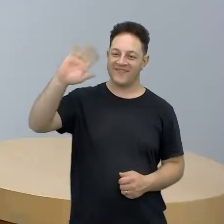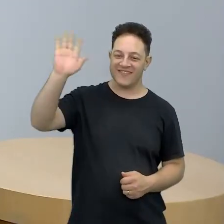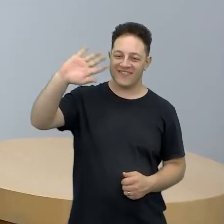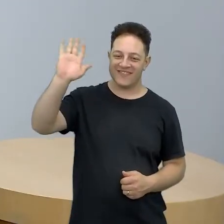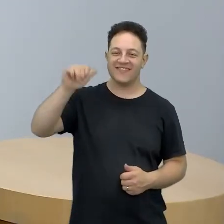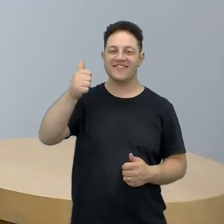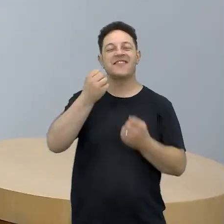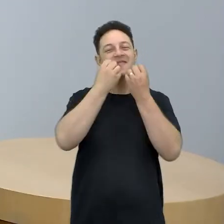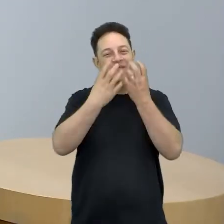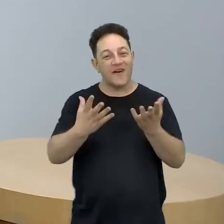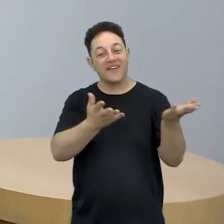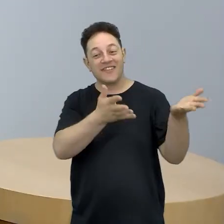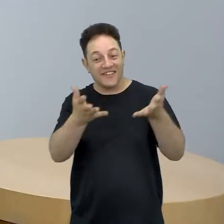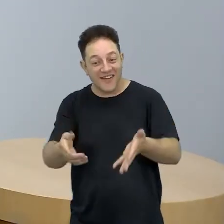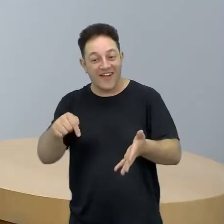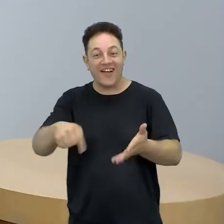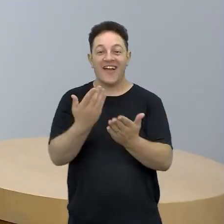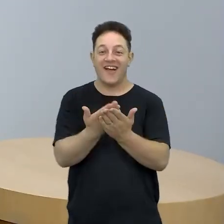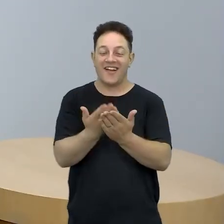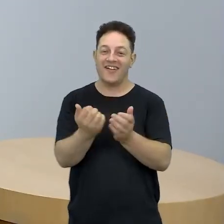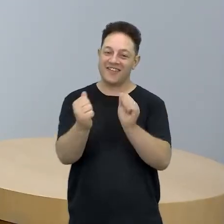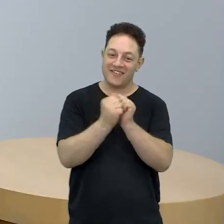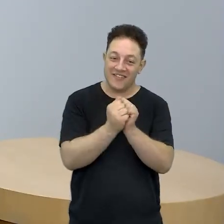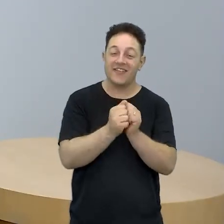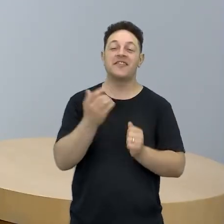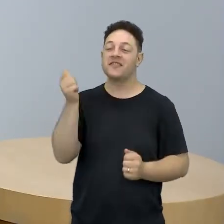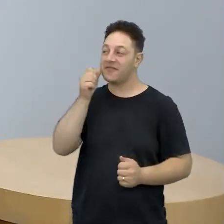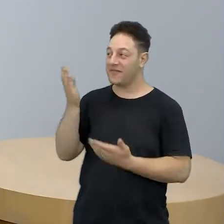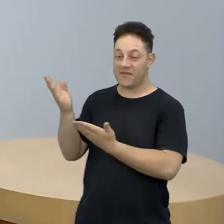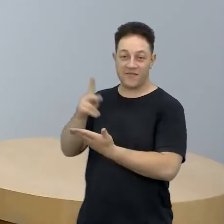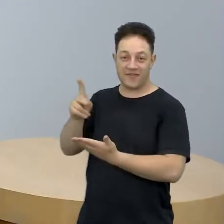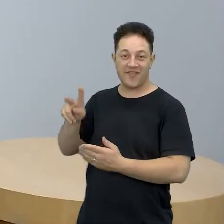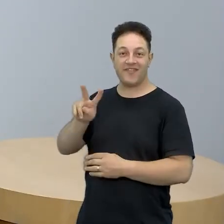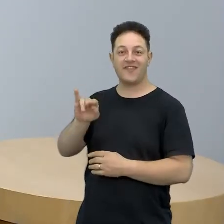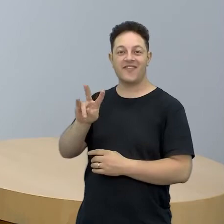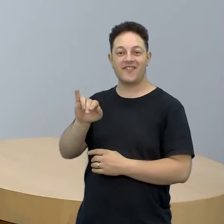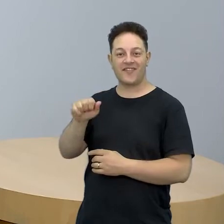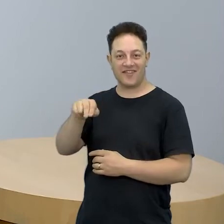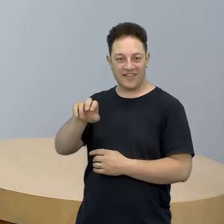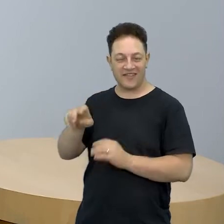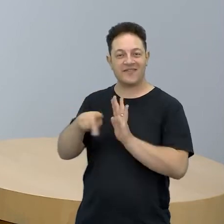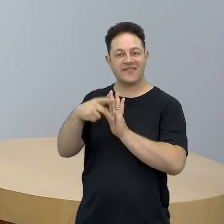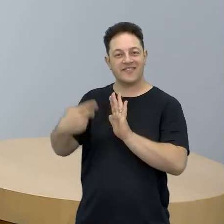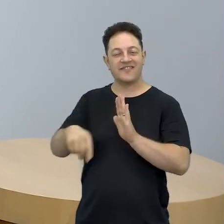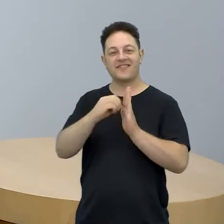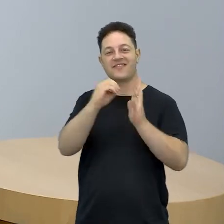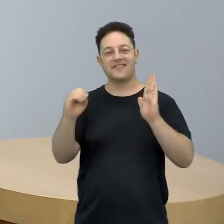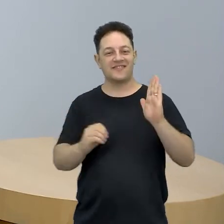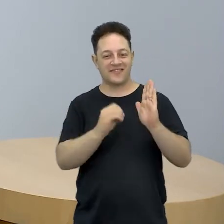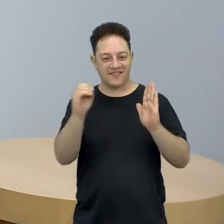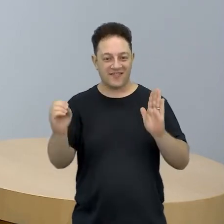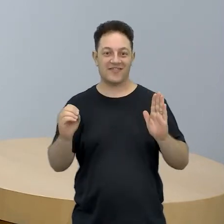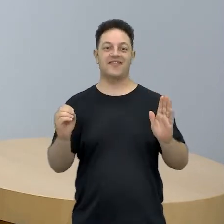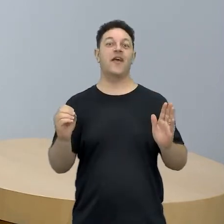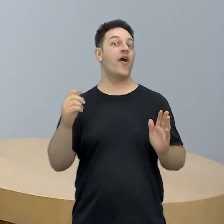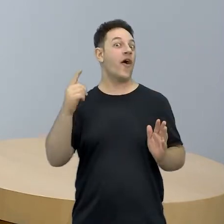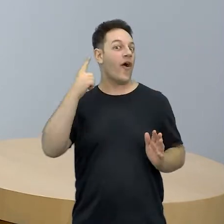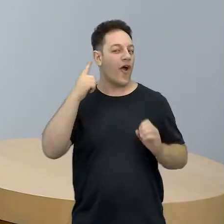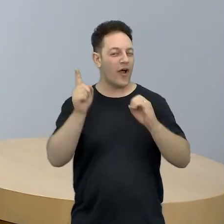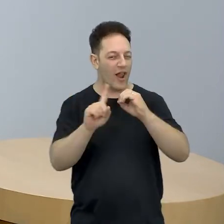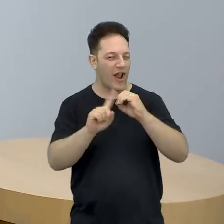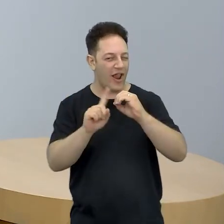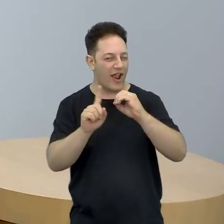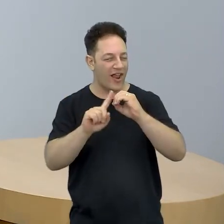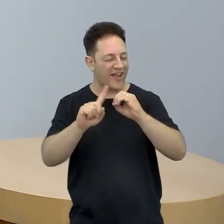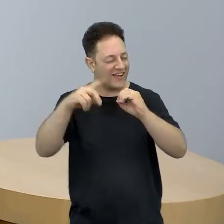Oi, gente, que bom que vocês chegaram aqui para nossa aula. Eu sou Viviane, a professora de vocês aqui pelo Centro de Mídias. Ouça o sinal da